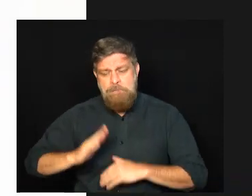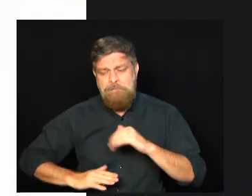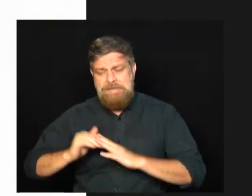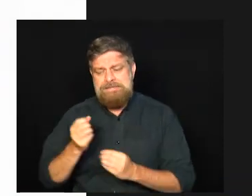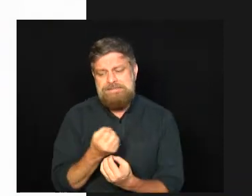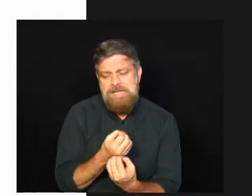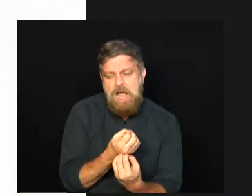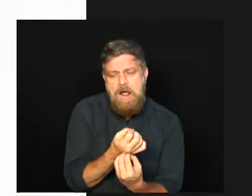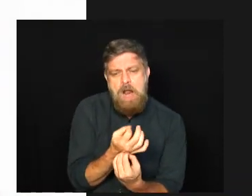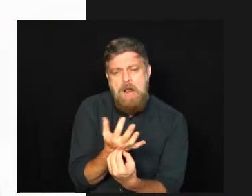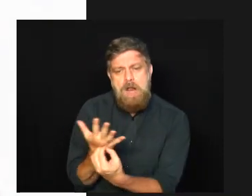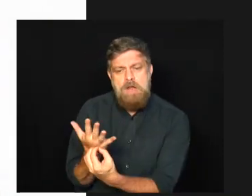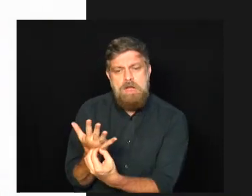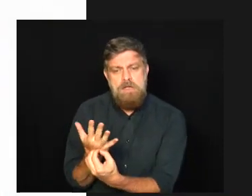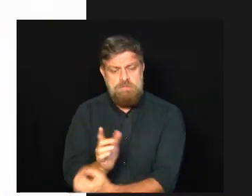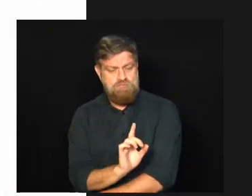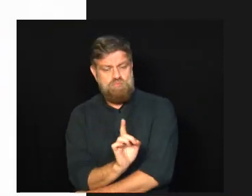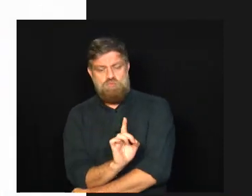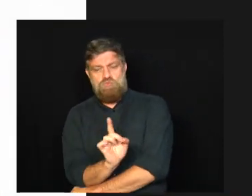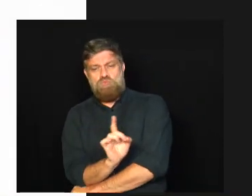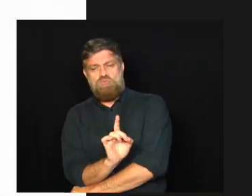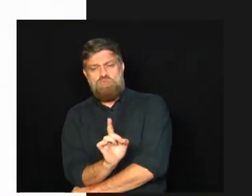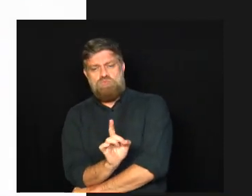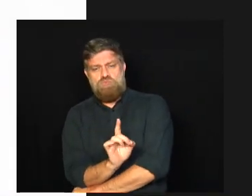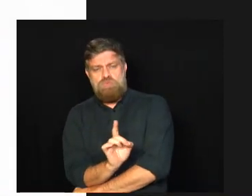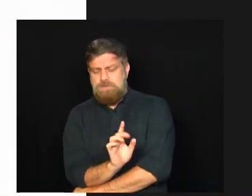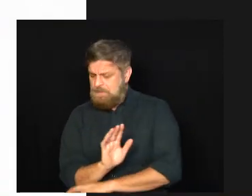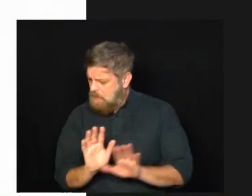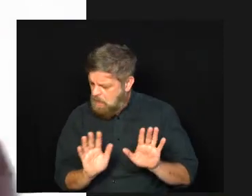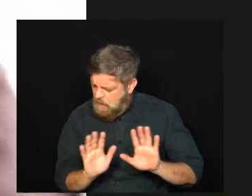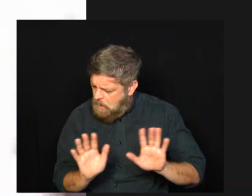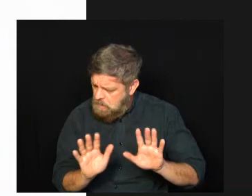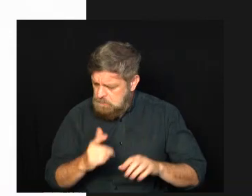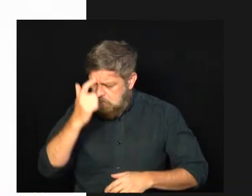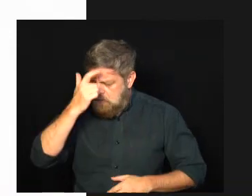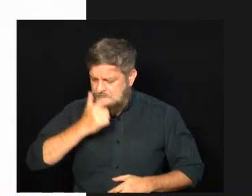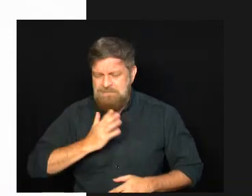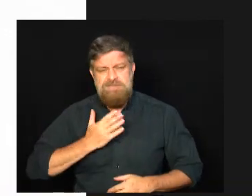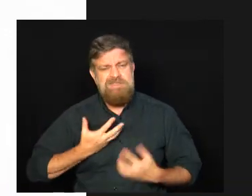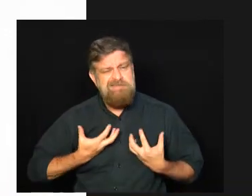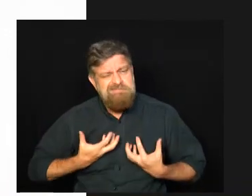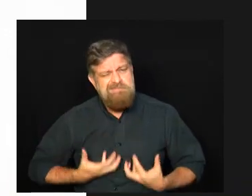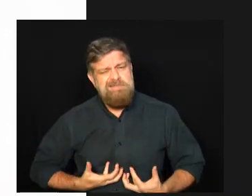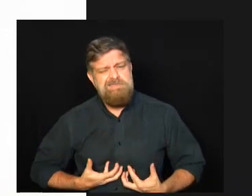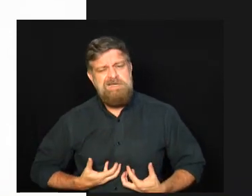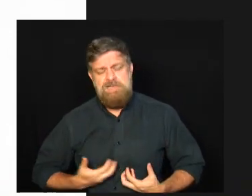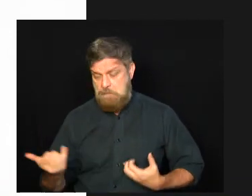artística. Não é, não é. Eu estou cansada de ouvir